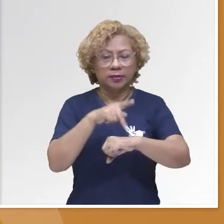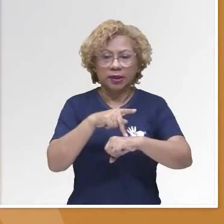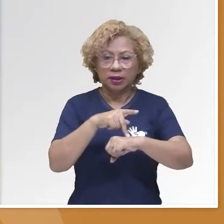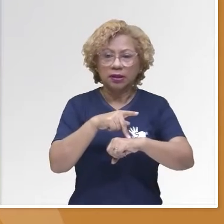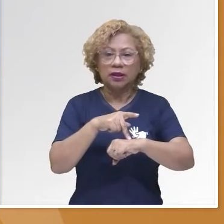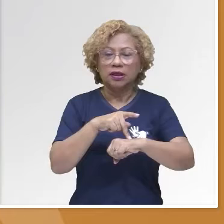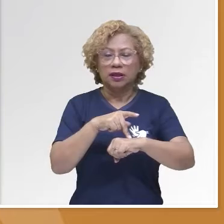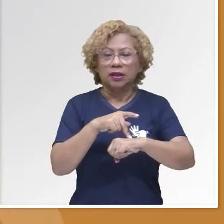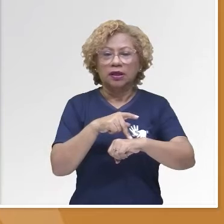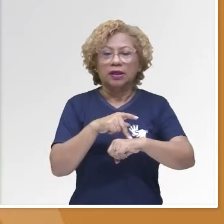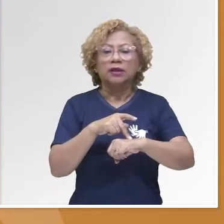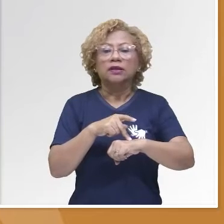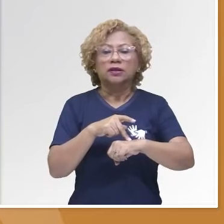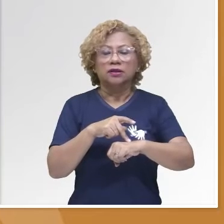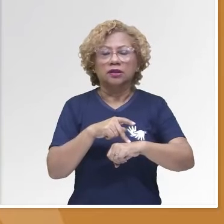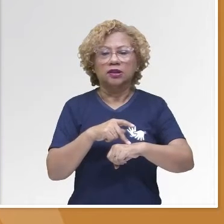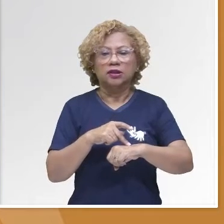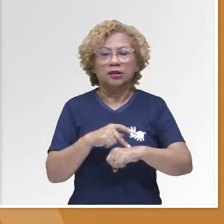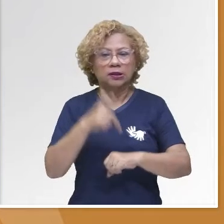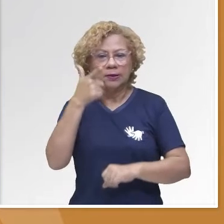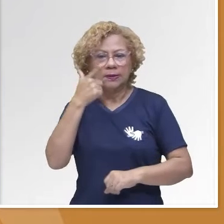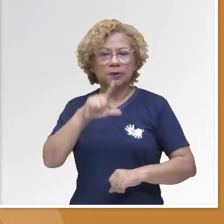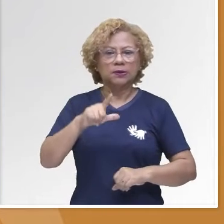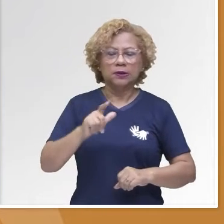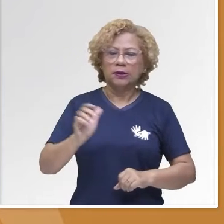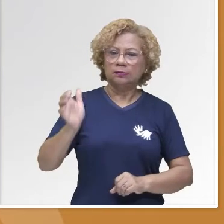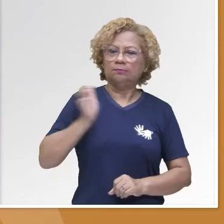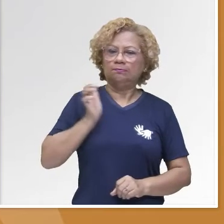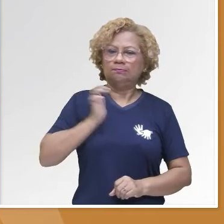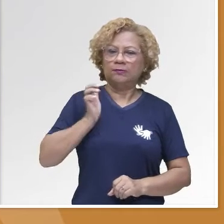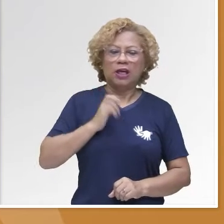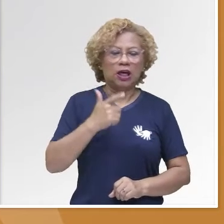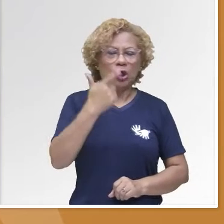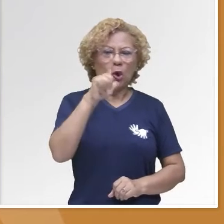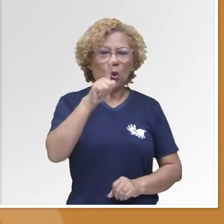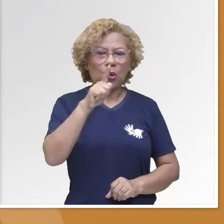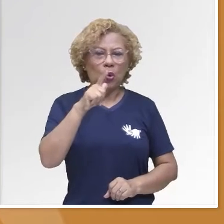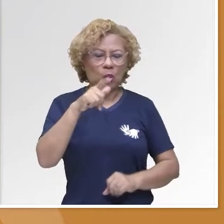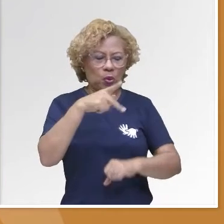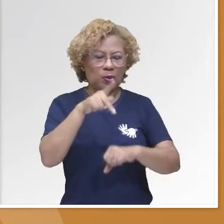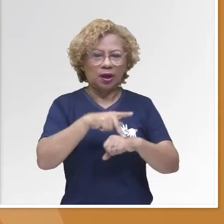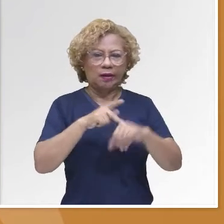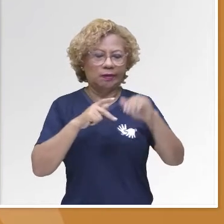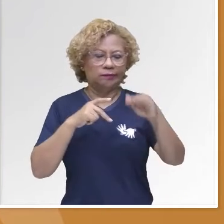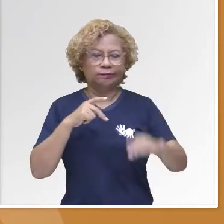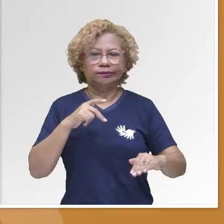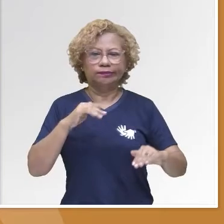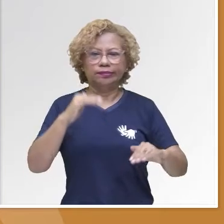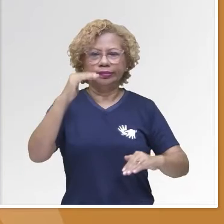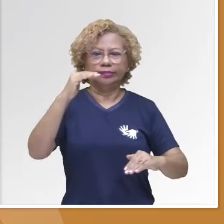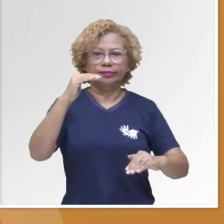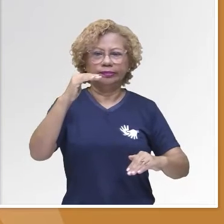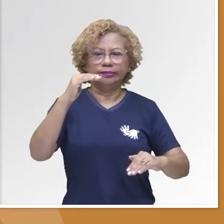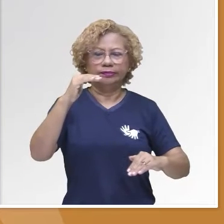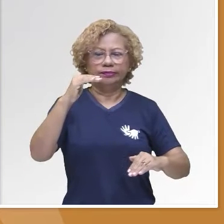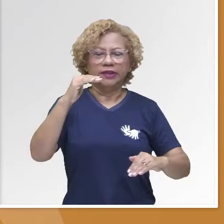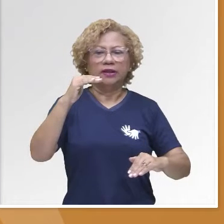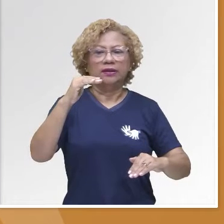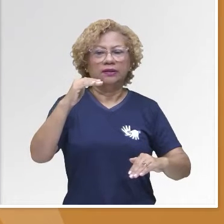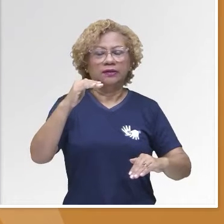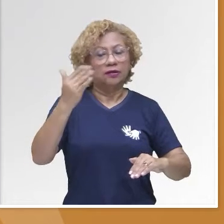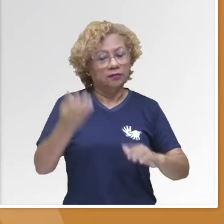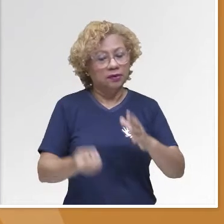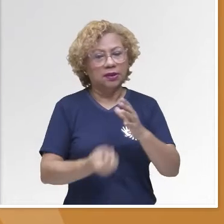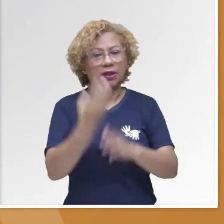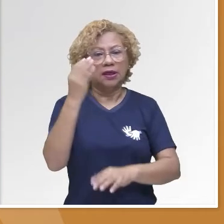de outro, né, que tinha, né, essa desigualdade comercial. Então, a OMC vai vir para isso,